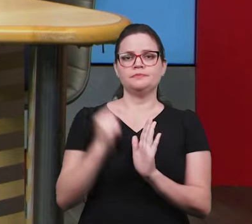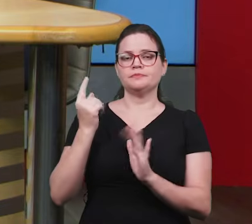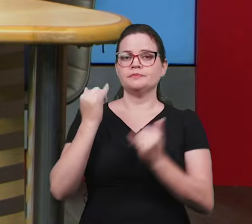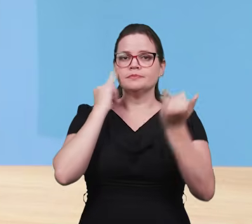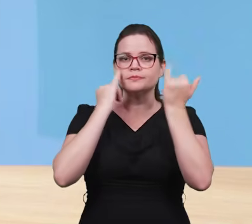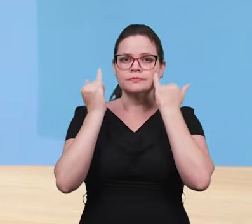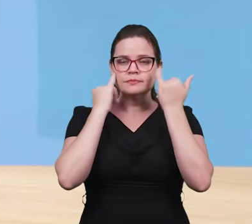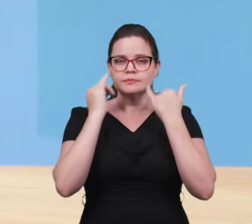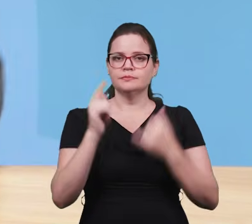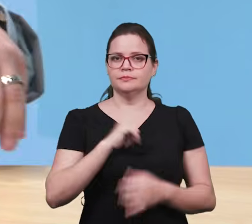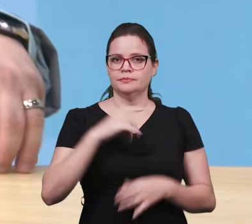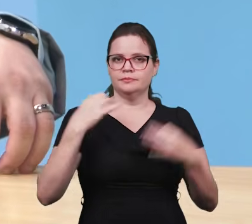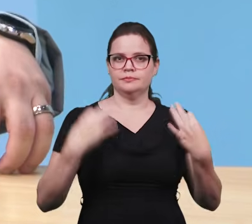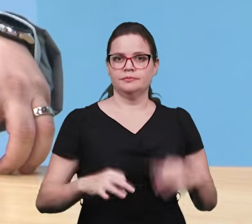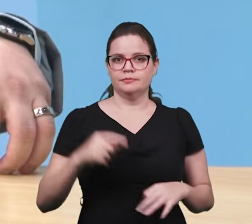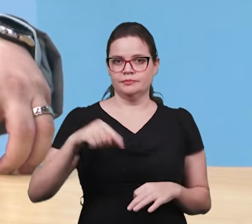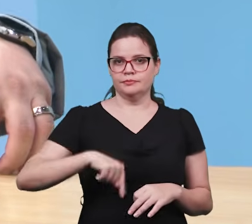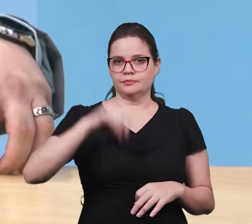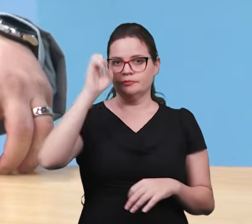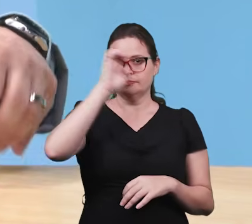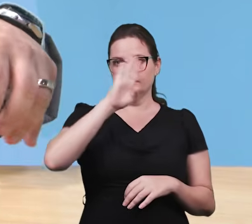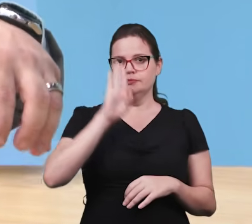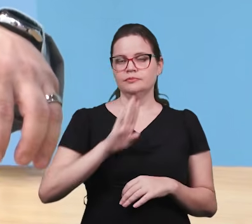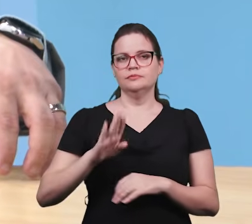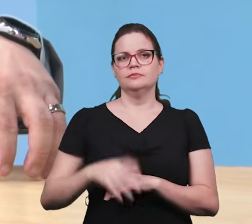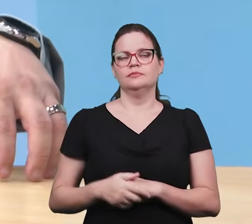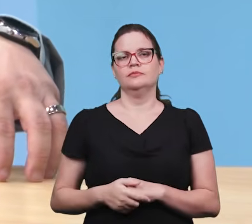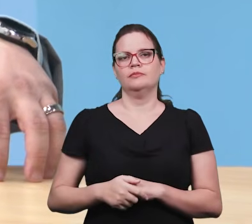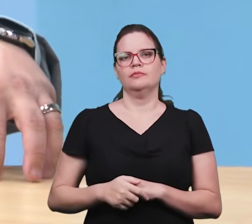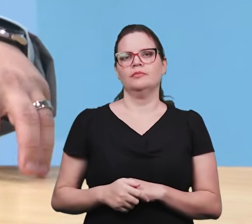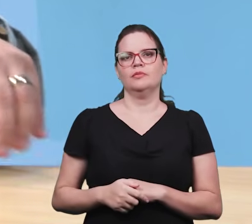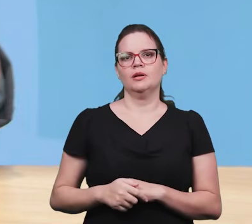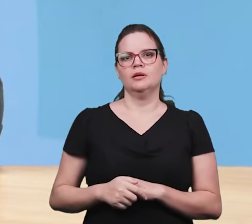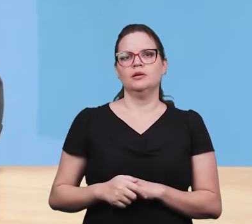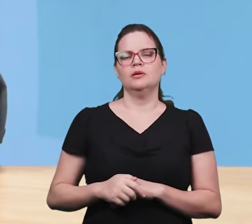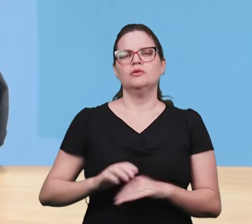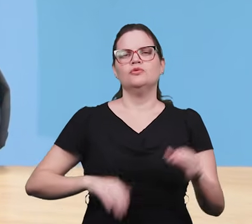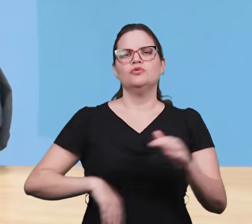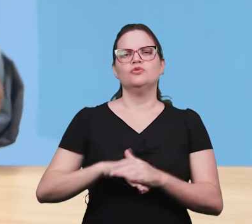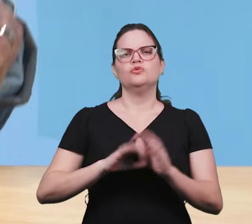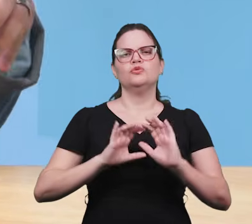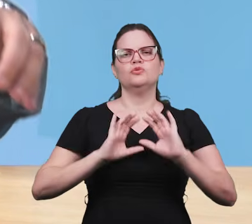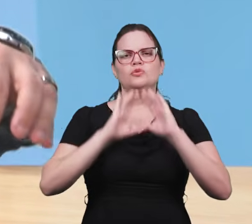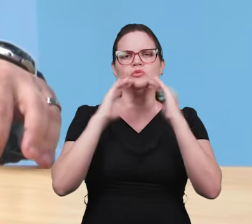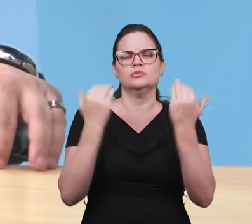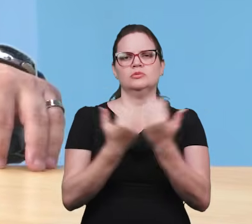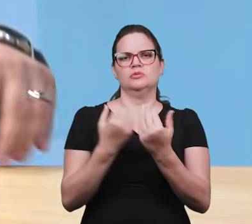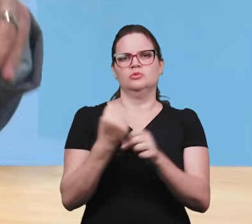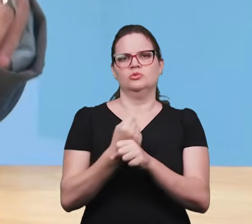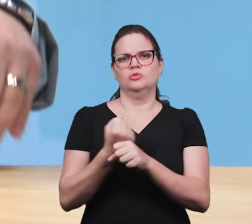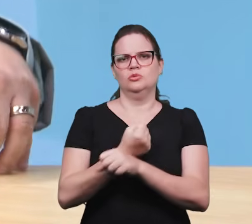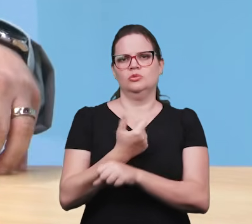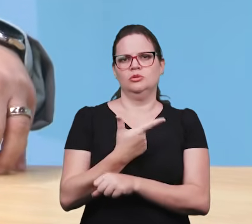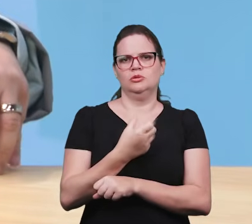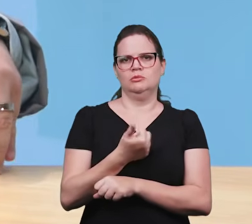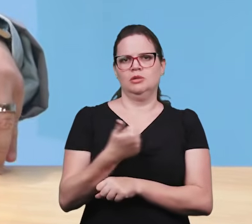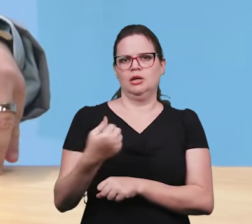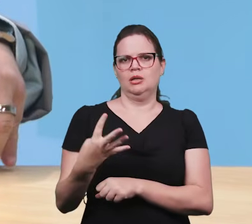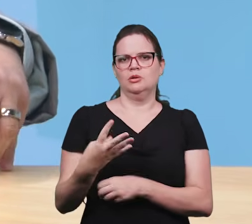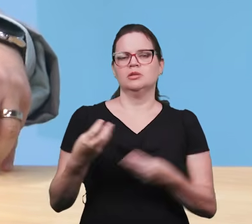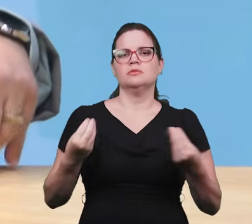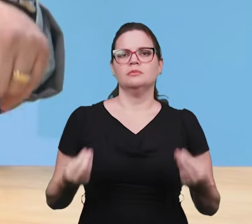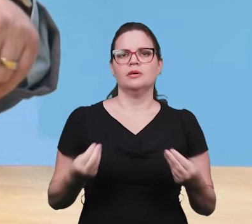notícia mesmo foi aqui no Brasil, na Copa de 2014. Foi. Quando o exoesqueleto foi usado para